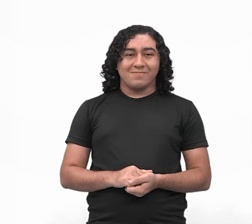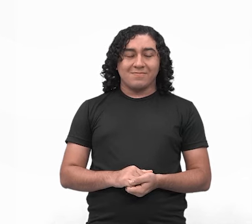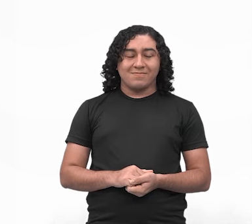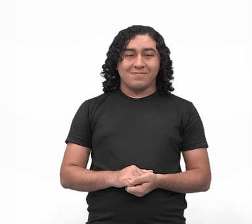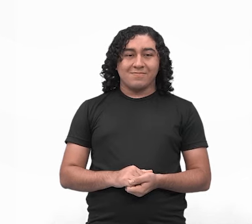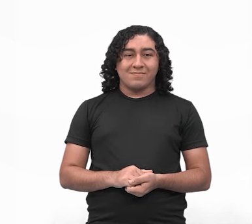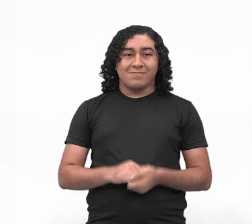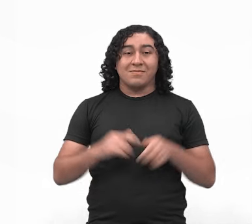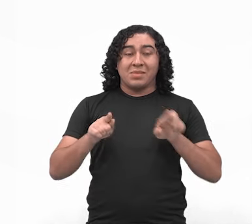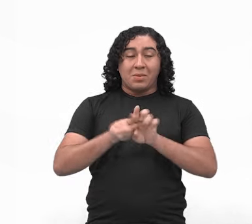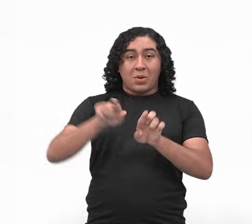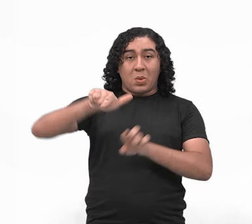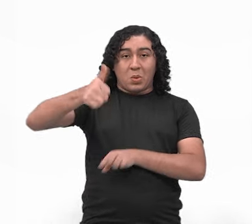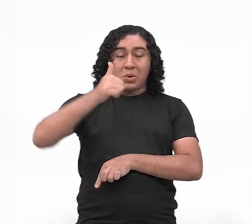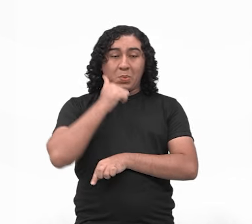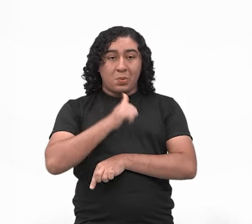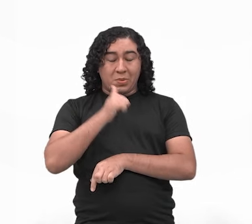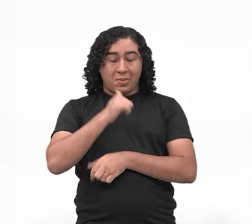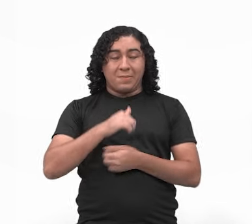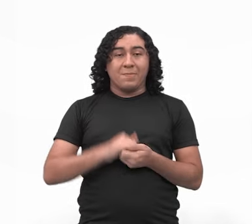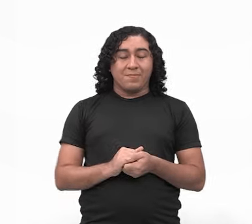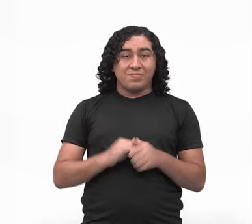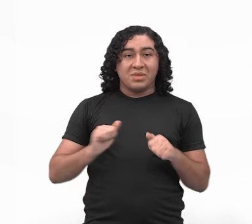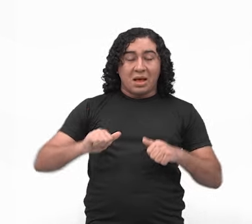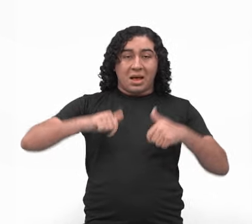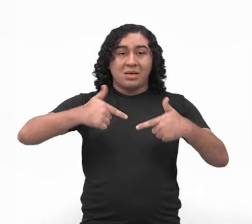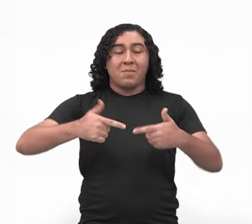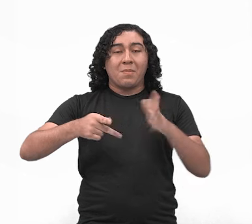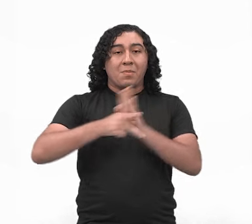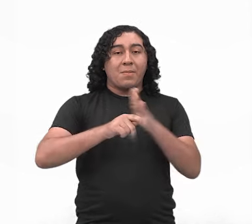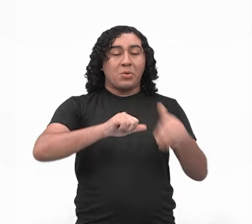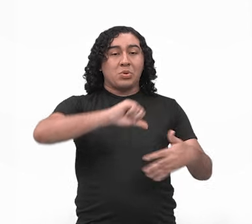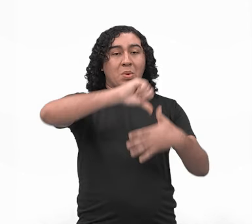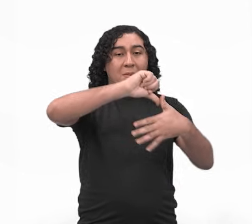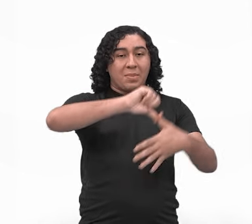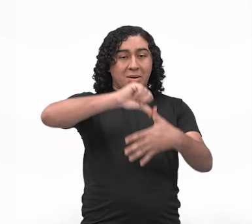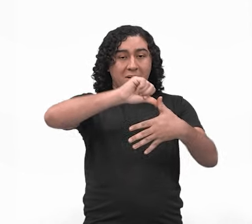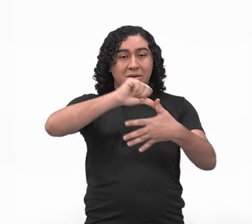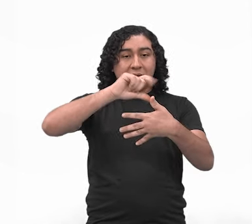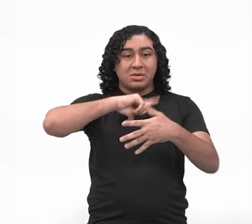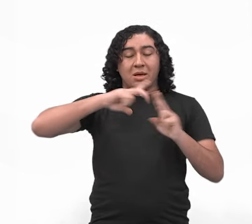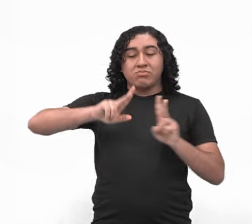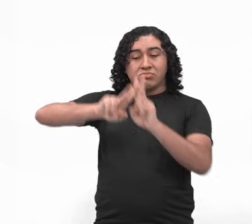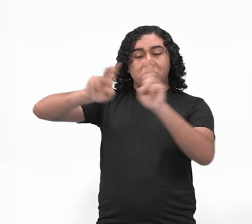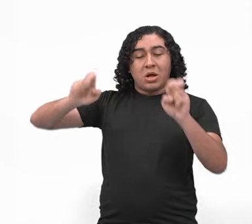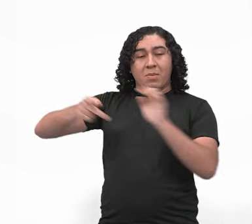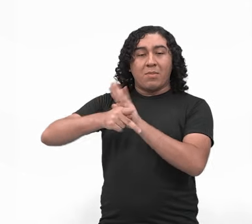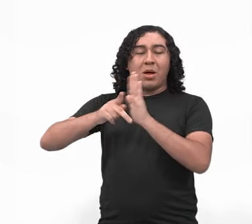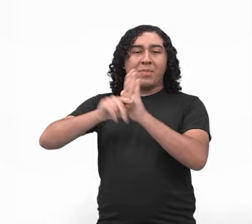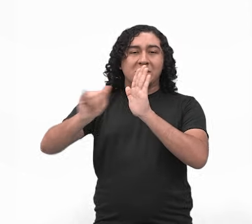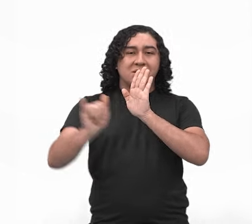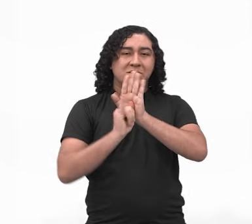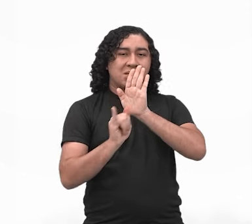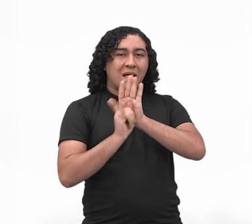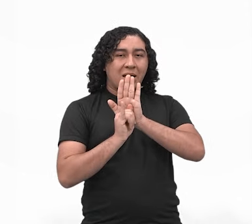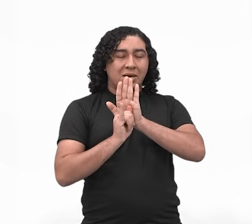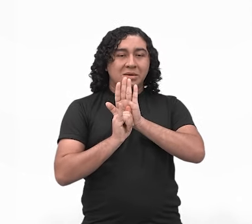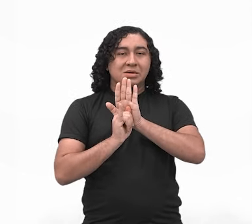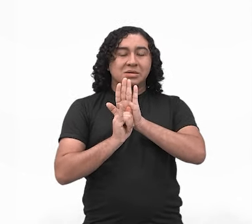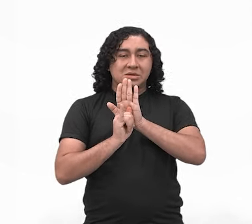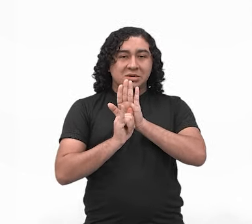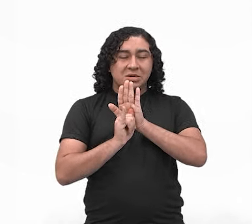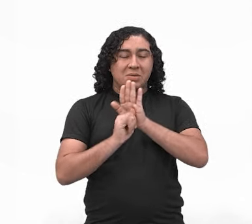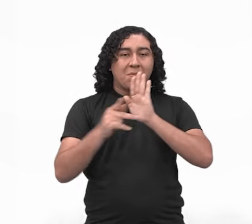uma fotógrafa ativista sul-americana, cujo trabalho aborda, né, questões de identidade, de gênero